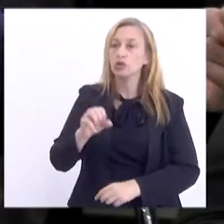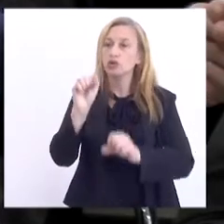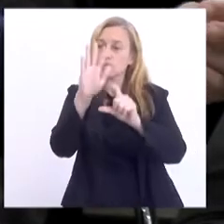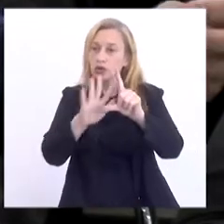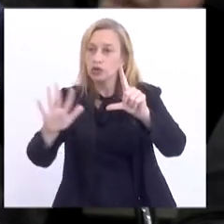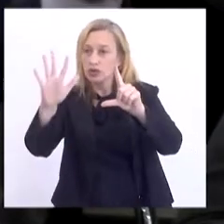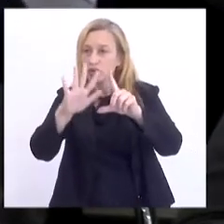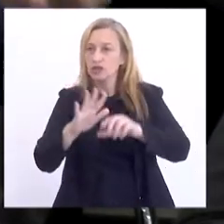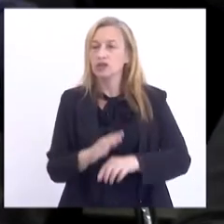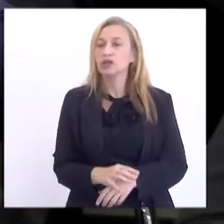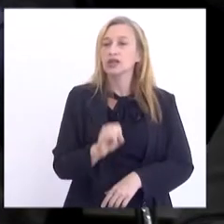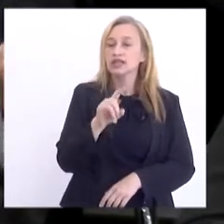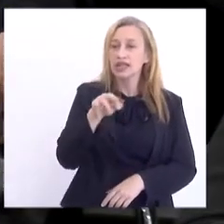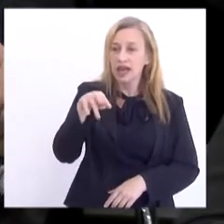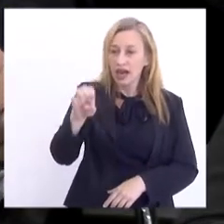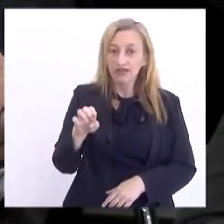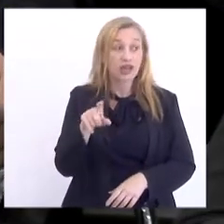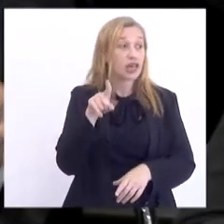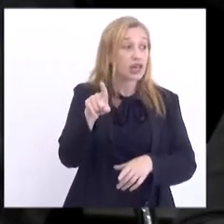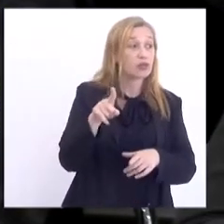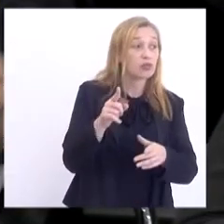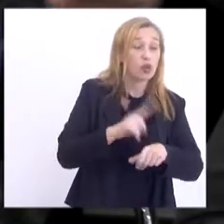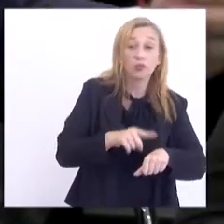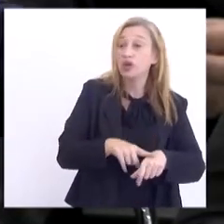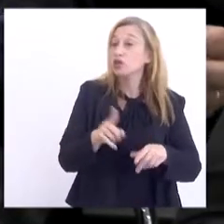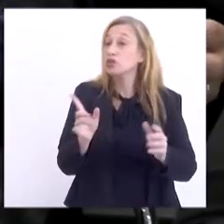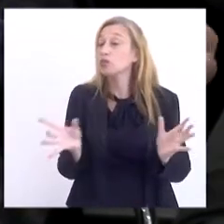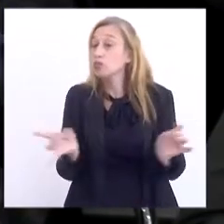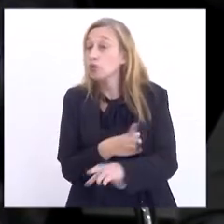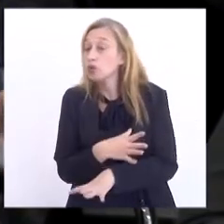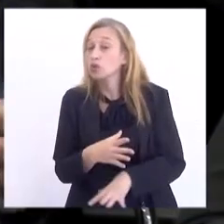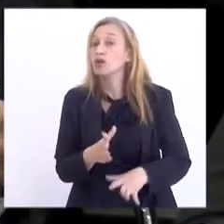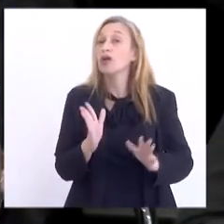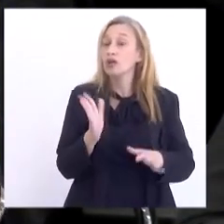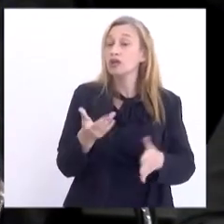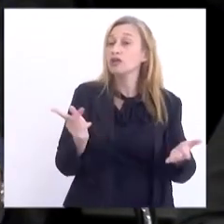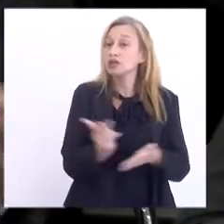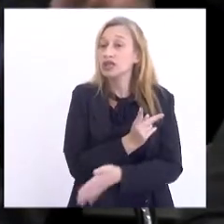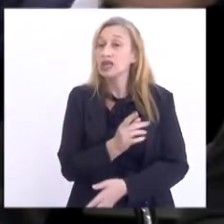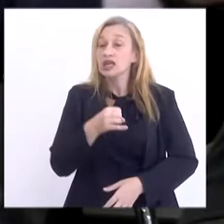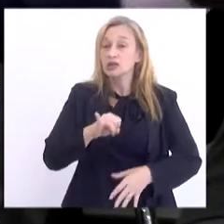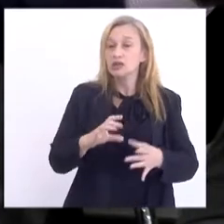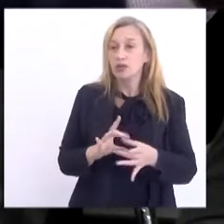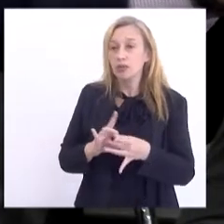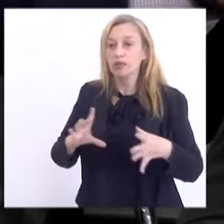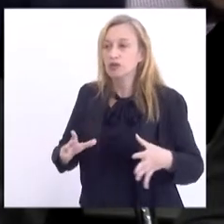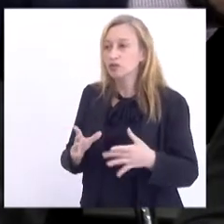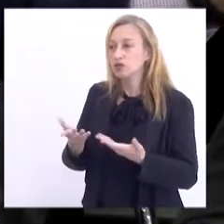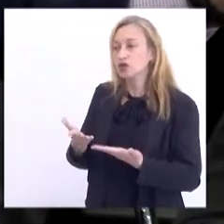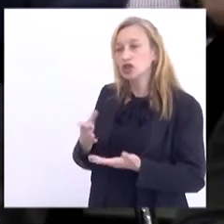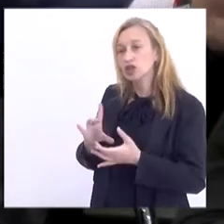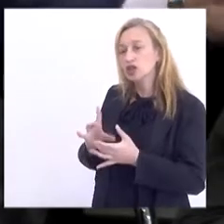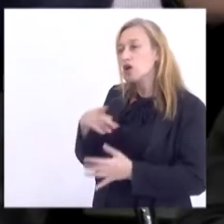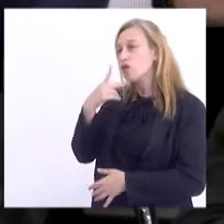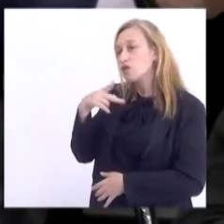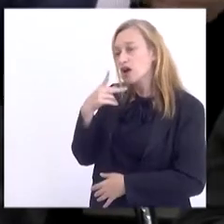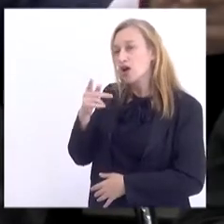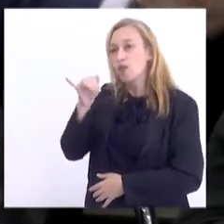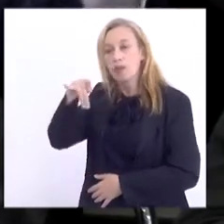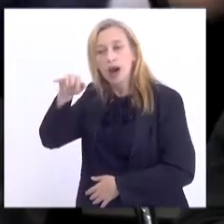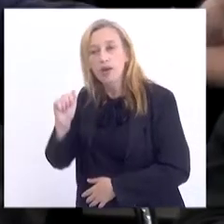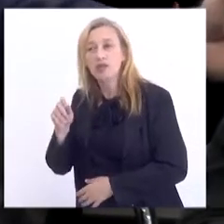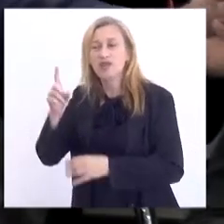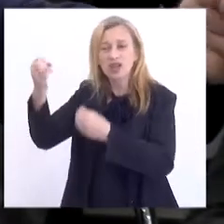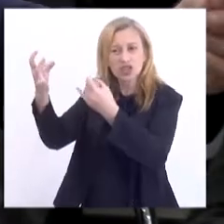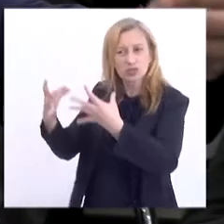siafi daquele momento executado é isso que está sendo feito isso só permitir eu vou passar a palavra para o Pablo que ele